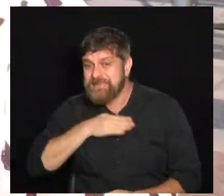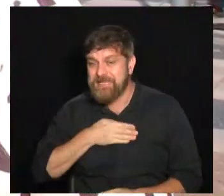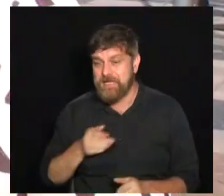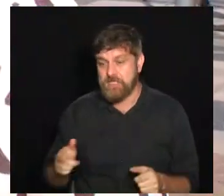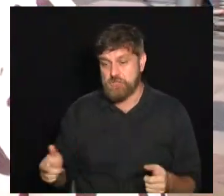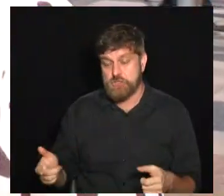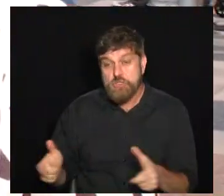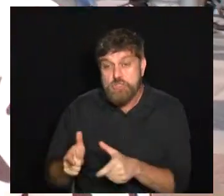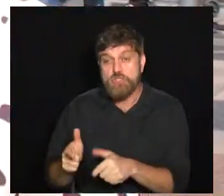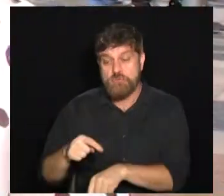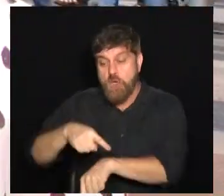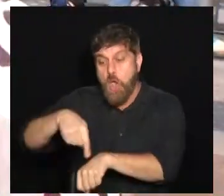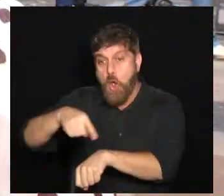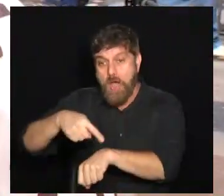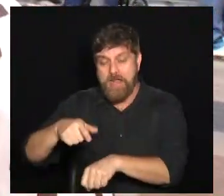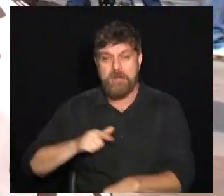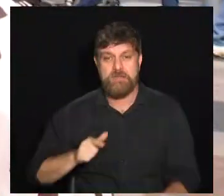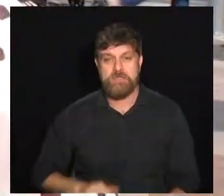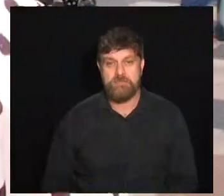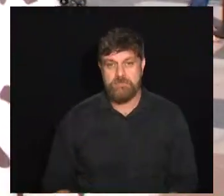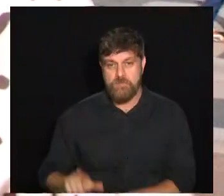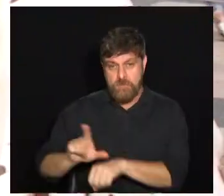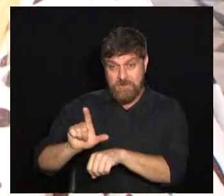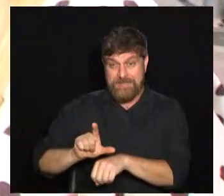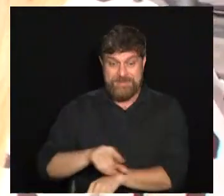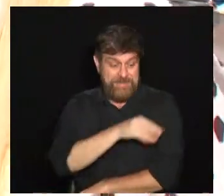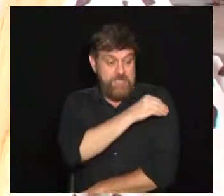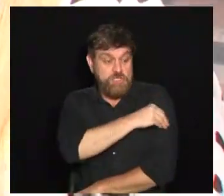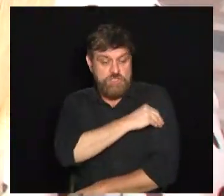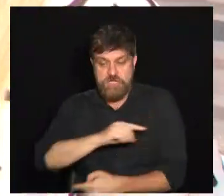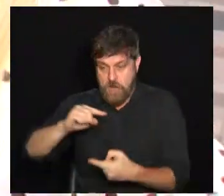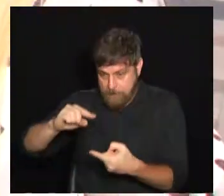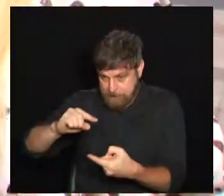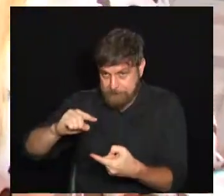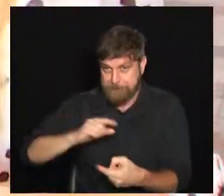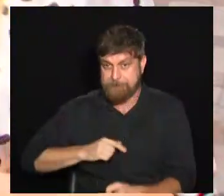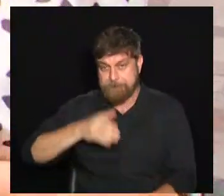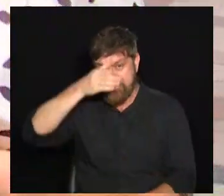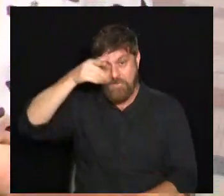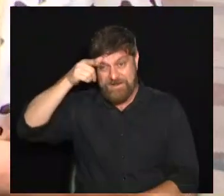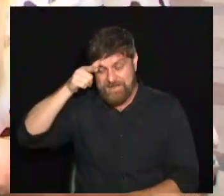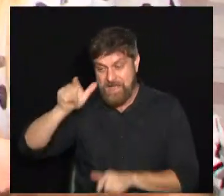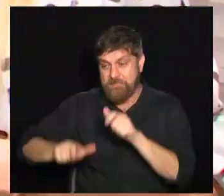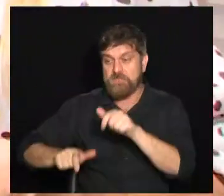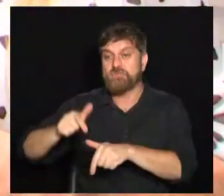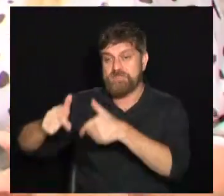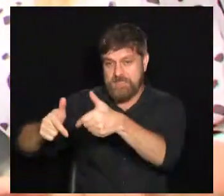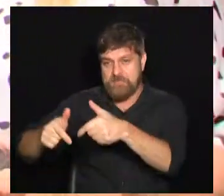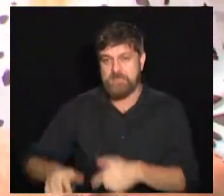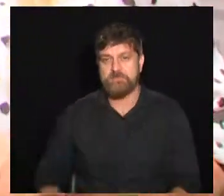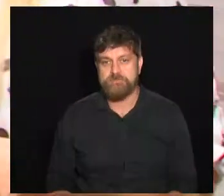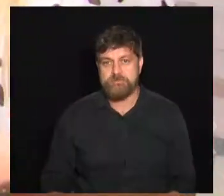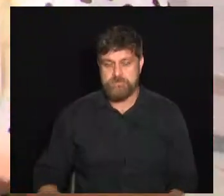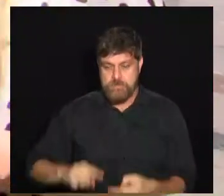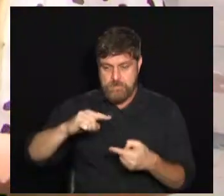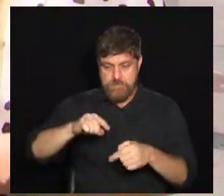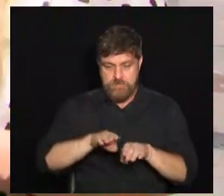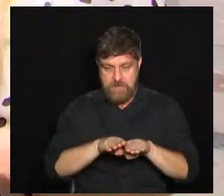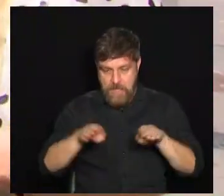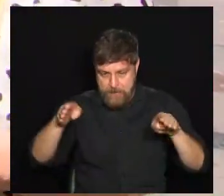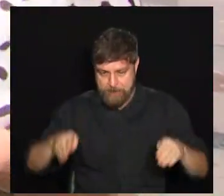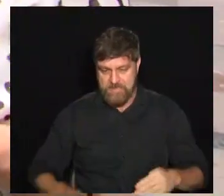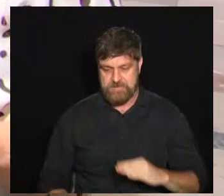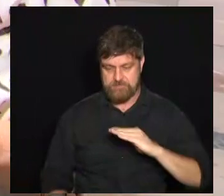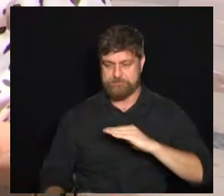uma sugestão para que os lojistas coloquem álcool gel, tanto para os clientes quanto para as pessoas que lá trabalham, né? Isso álcool gel no balcão